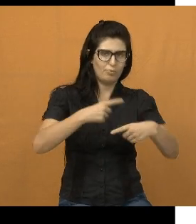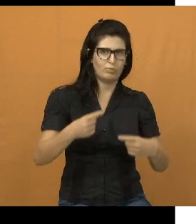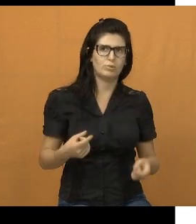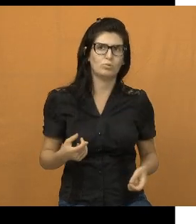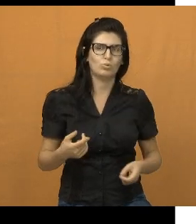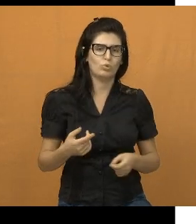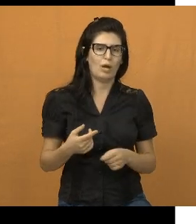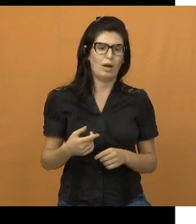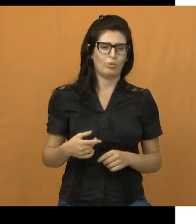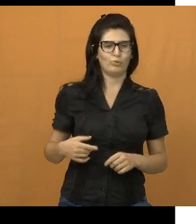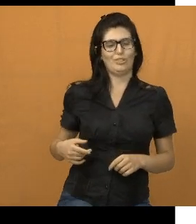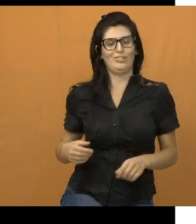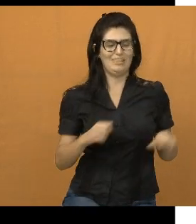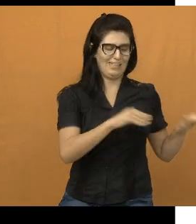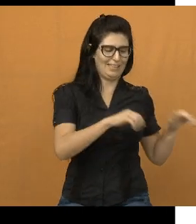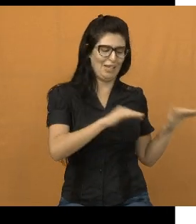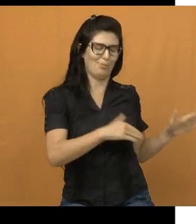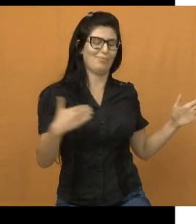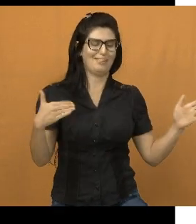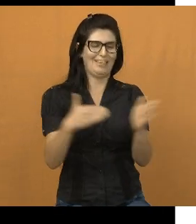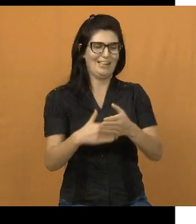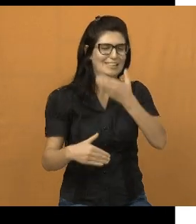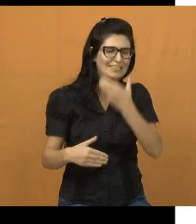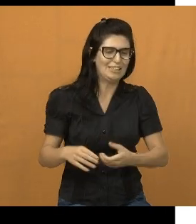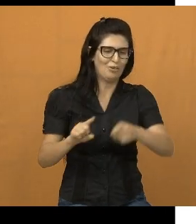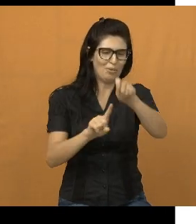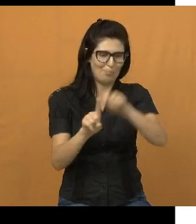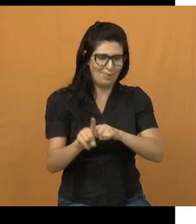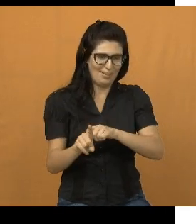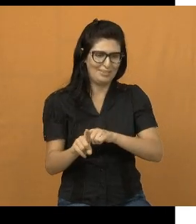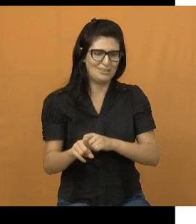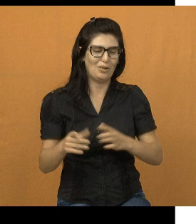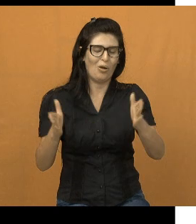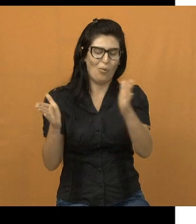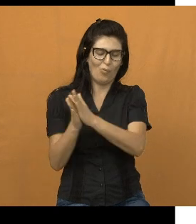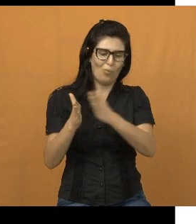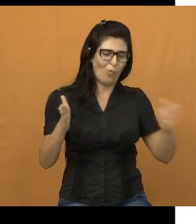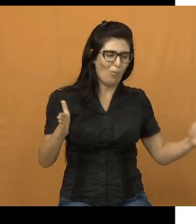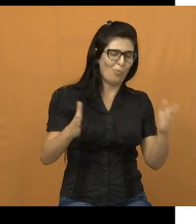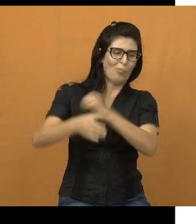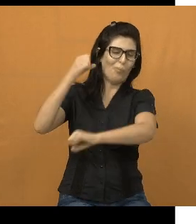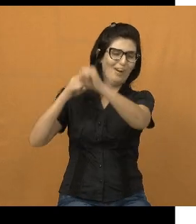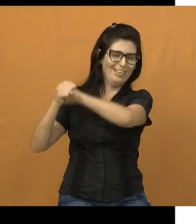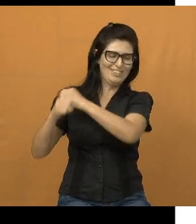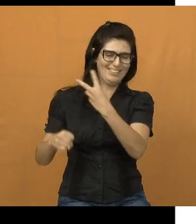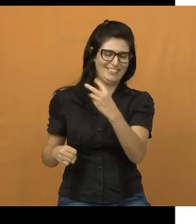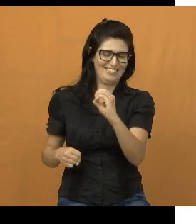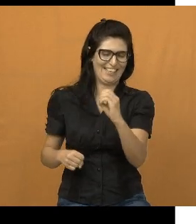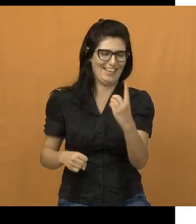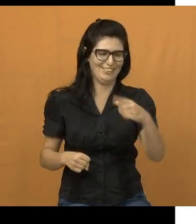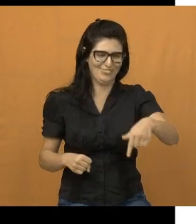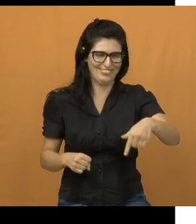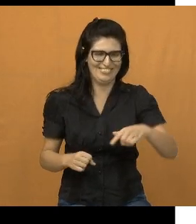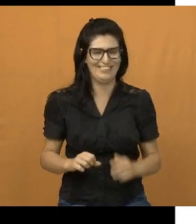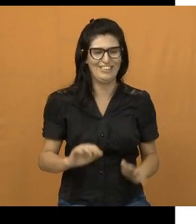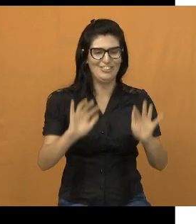365.843 exames de análises clínicas. Ou seja, ao longo de 2017, fechamos com